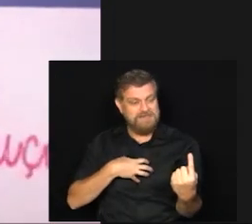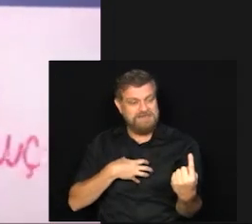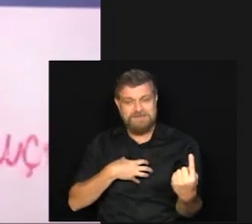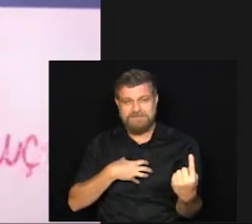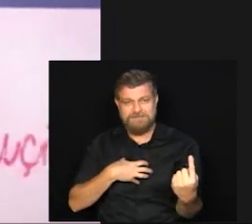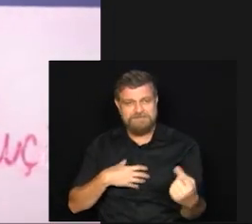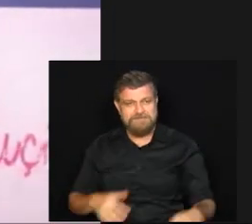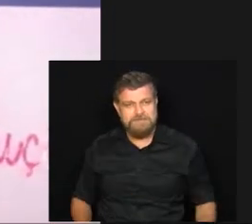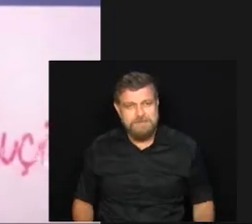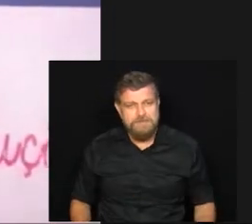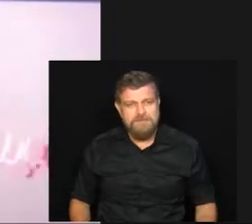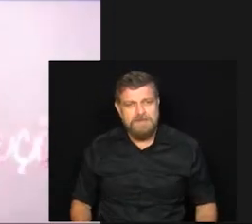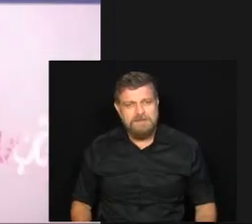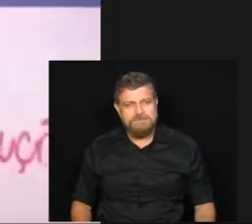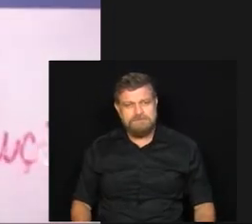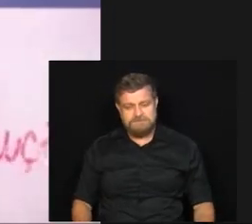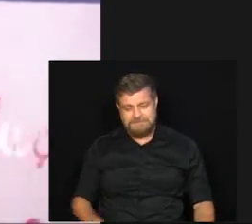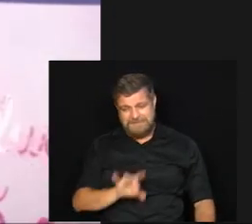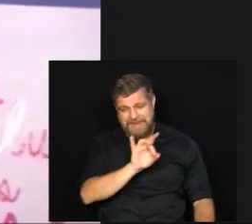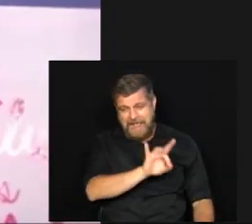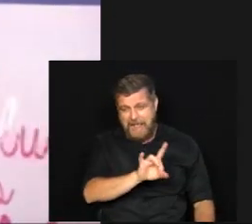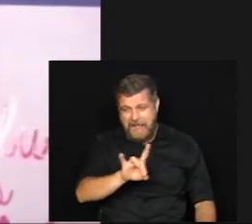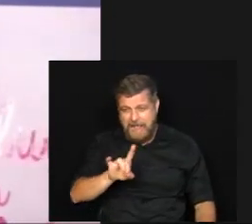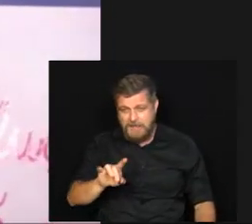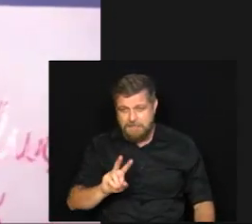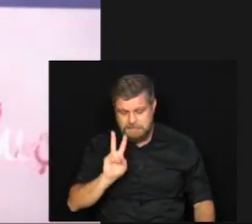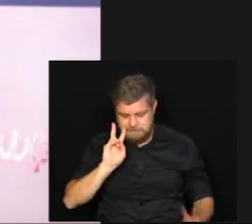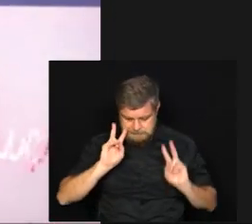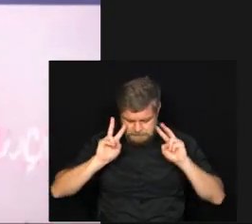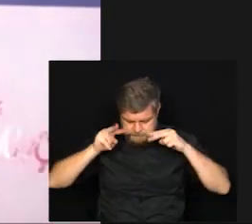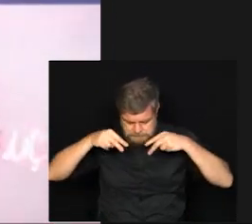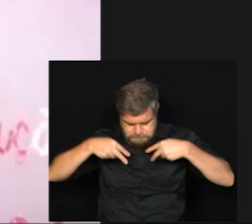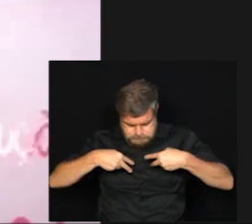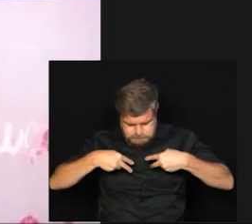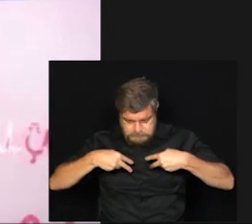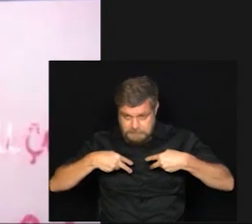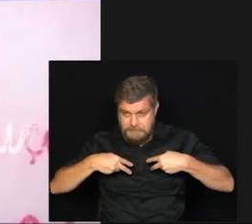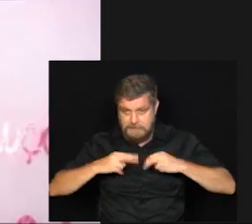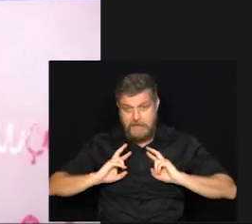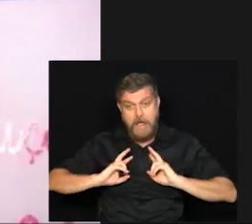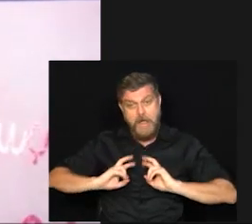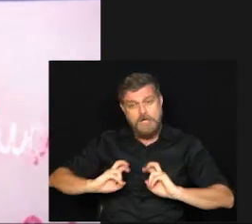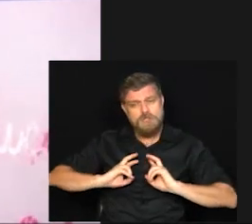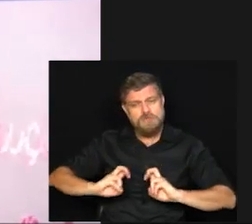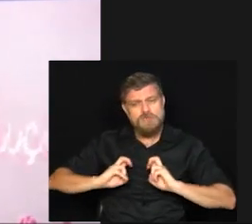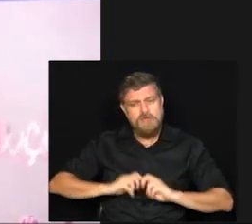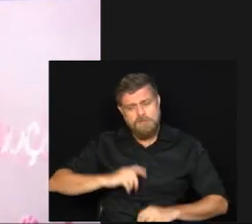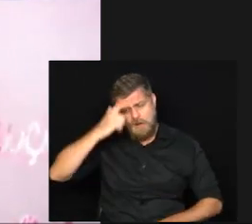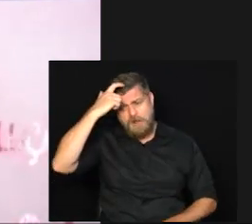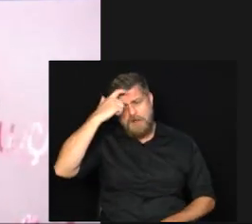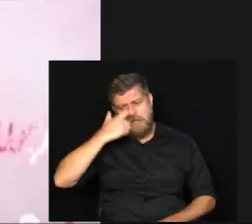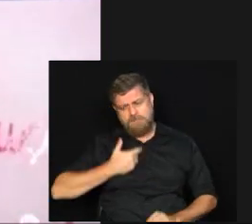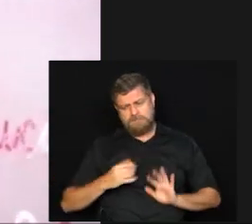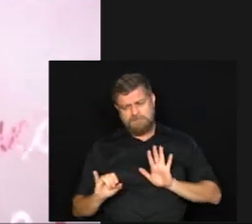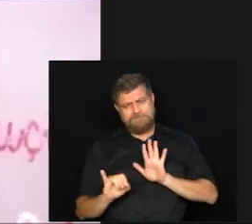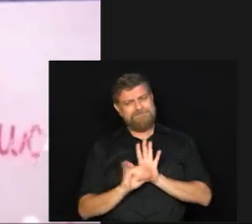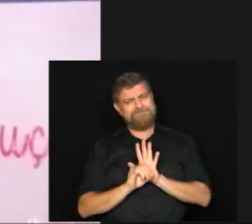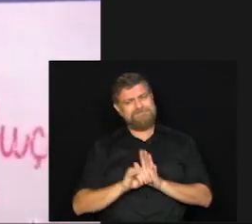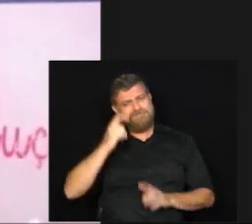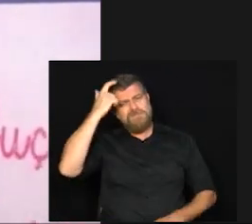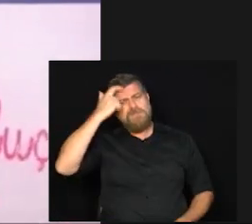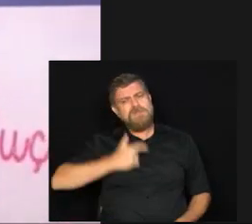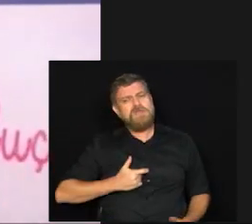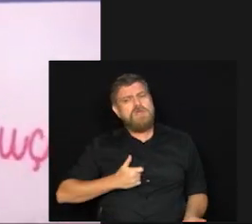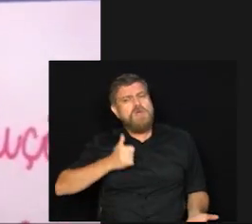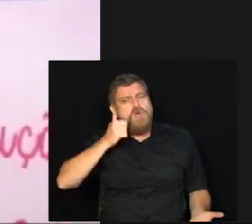jeito. E aí quando cada uma olha para dentro de si e descobre qual é a sua espécie